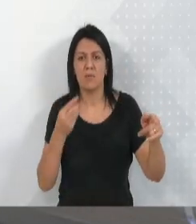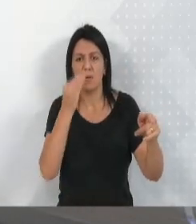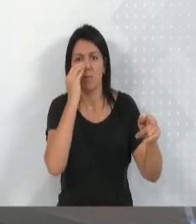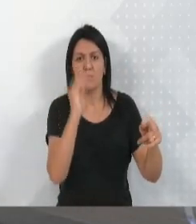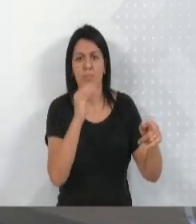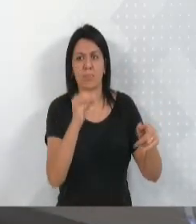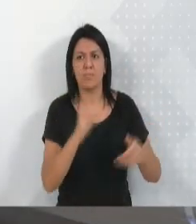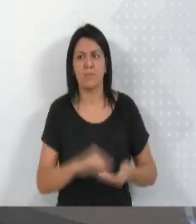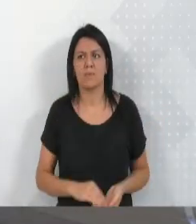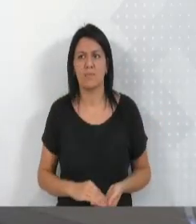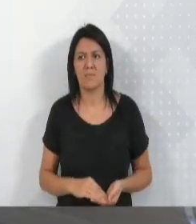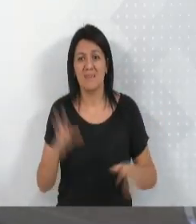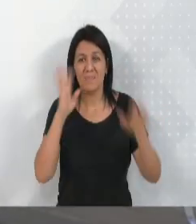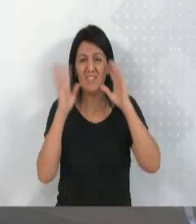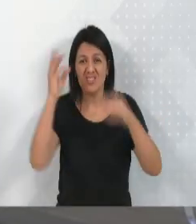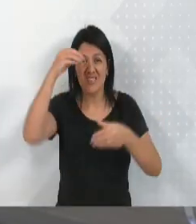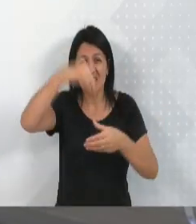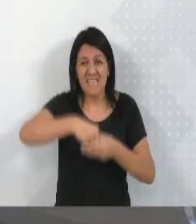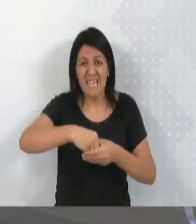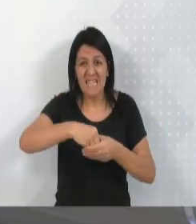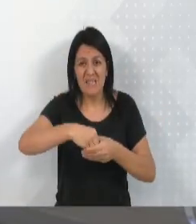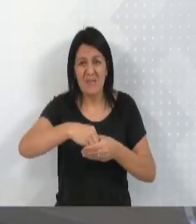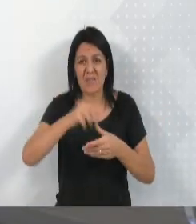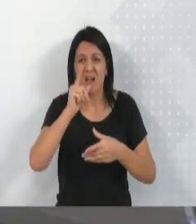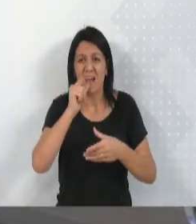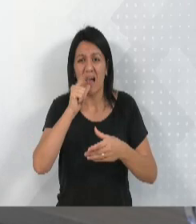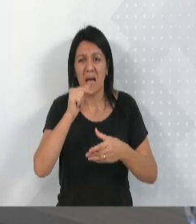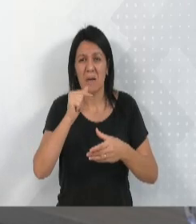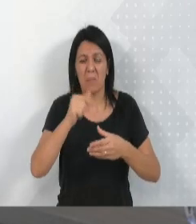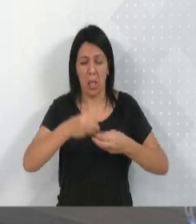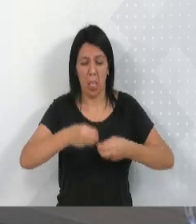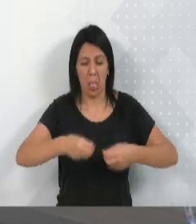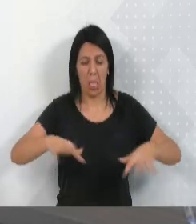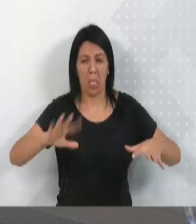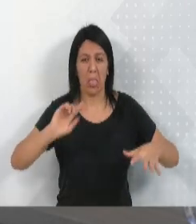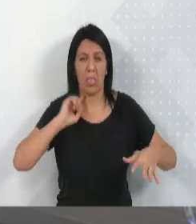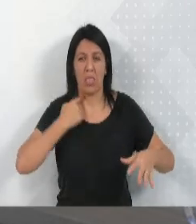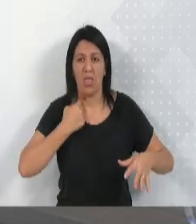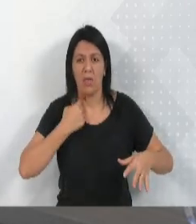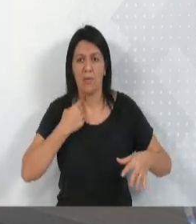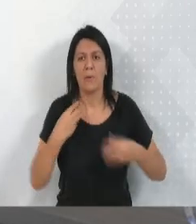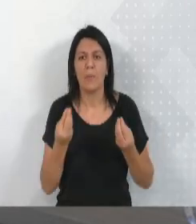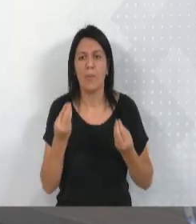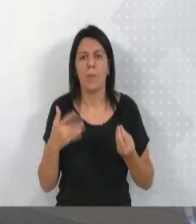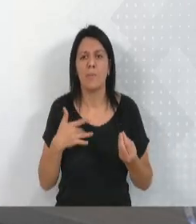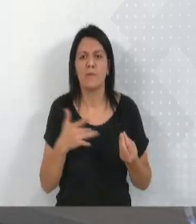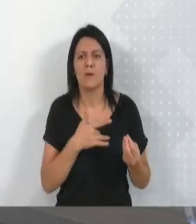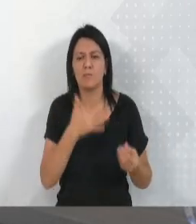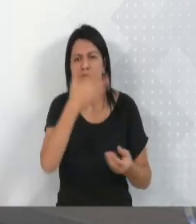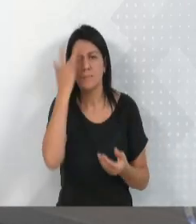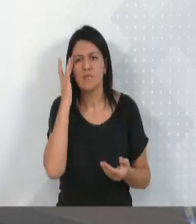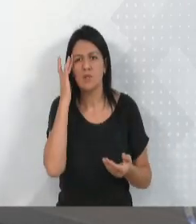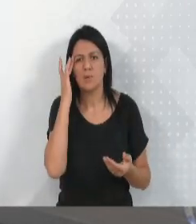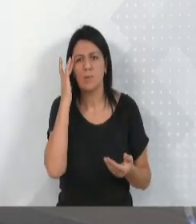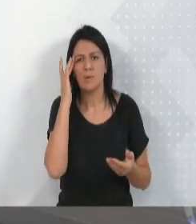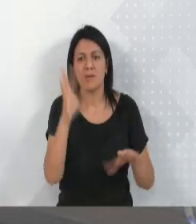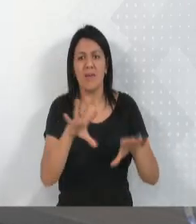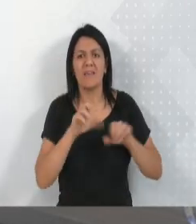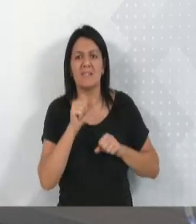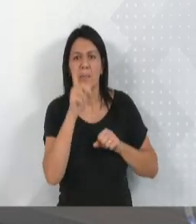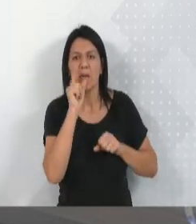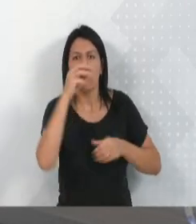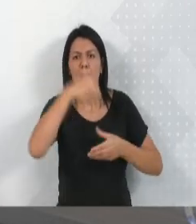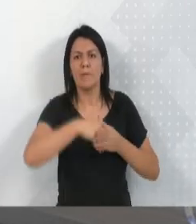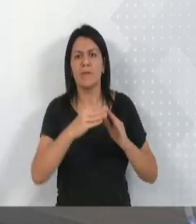está o lodo dentro desses reservatórios? E a saúde das pessoas? Então, fiz um requerimento